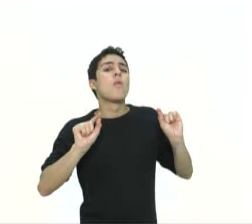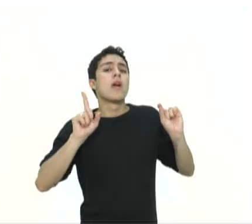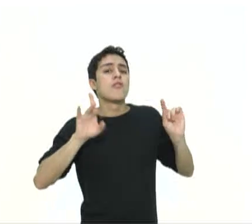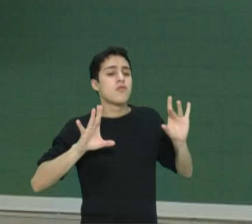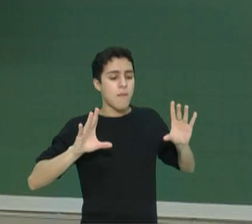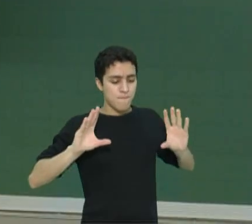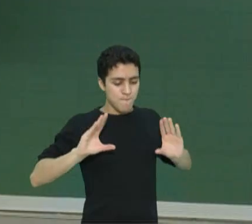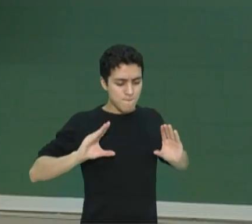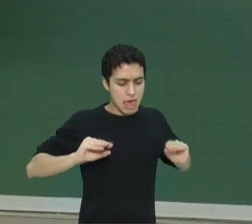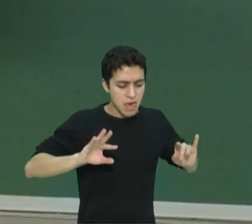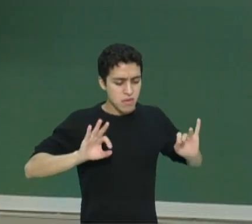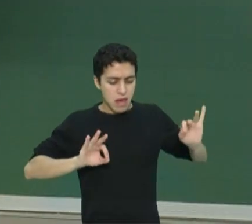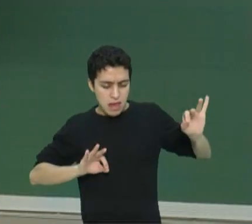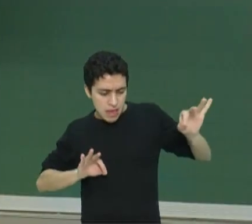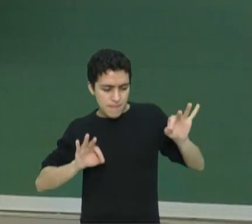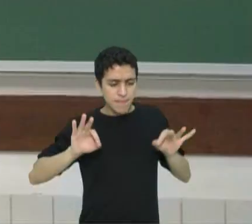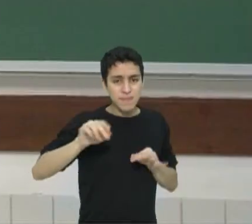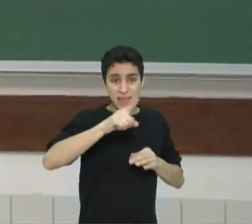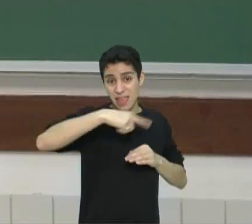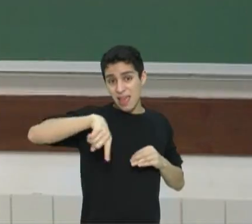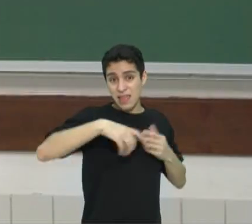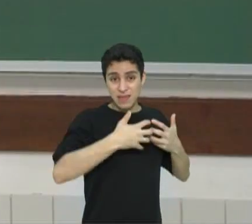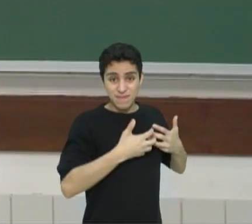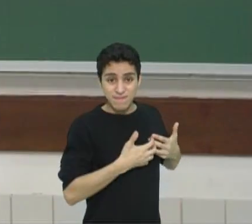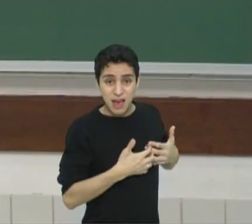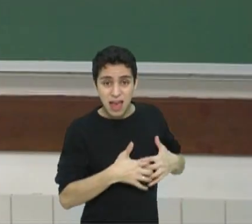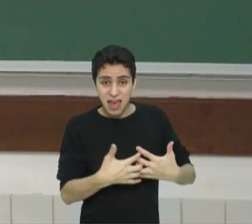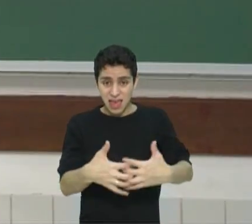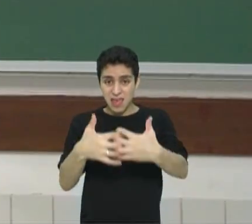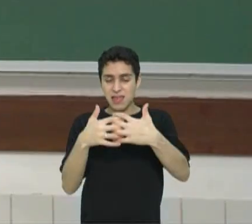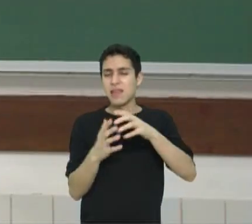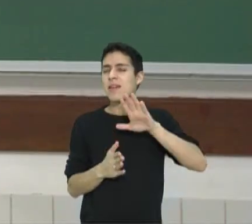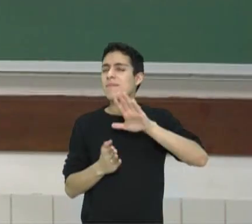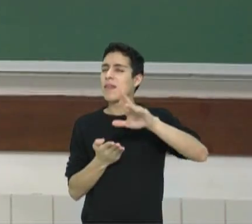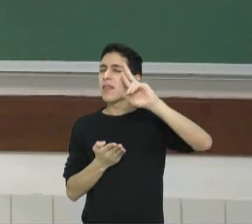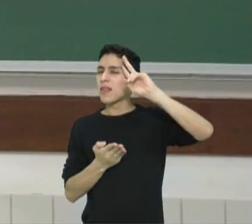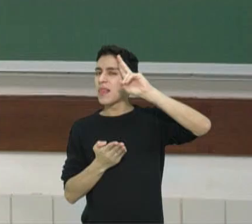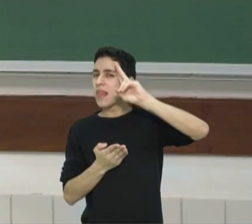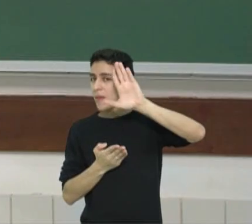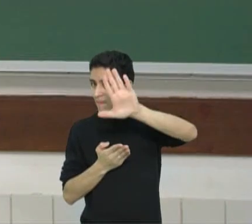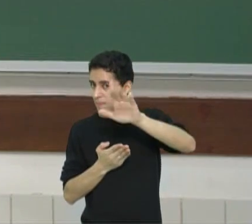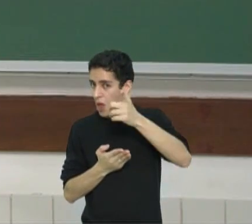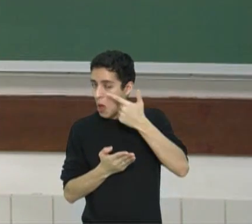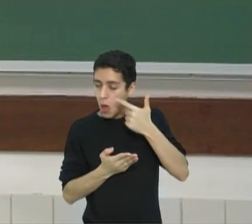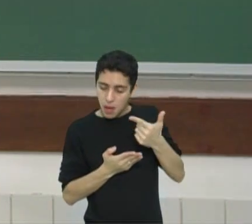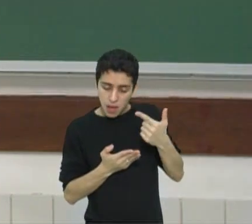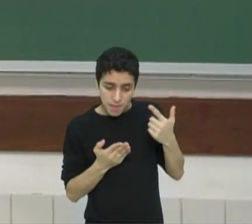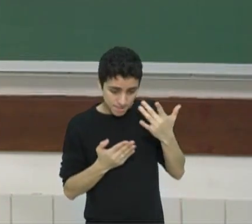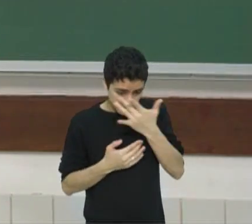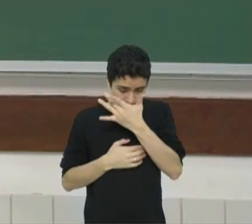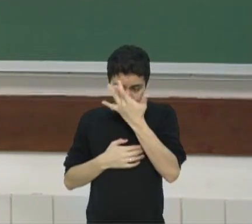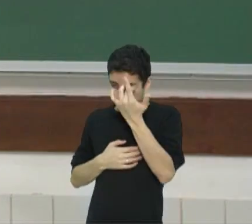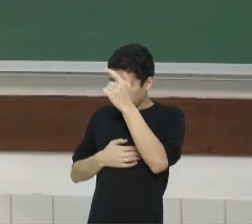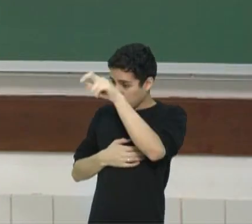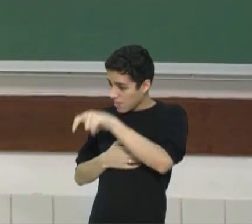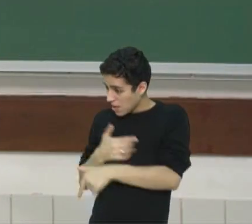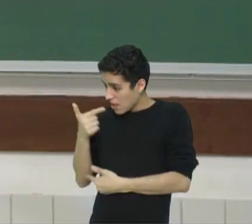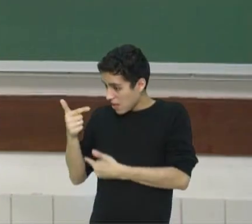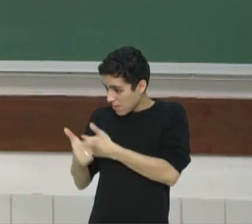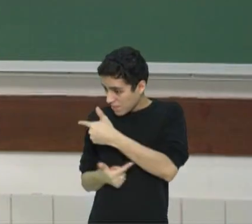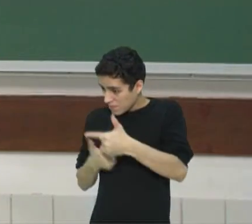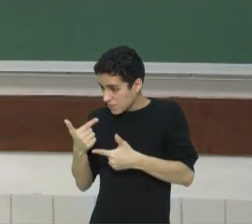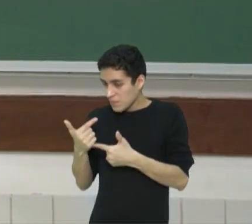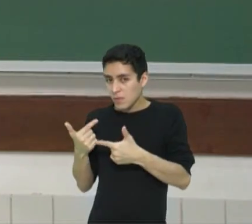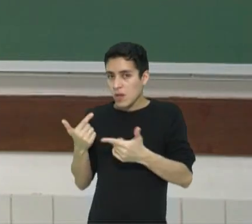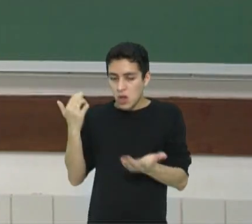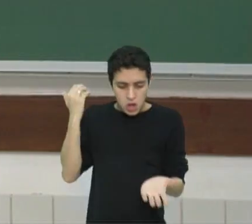ajustador dessas máquinas Mas lembre-se para ser operador ou ajustador de máquina O Operário não Simplesmente saiu